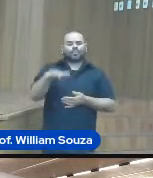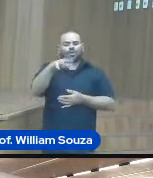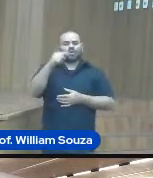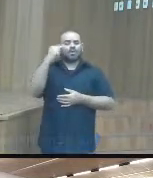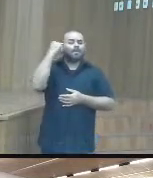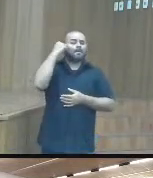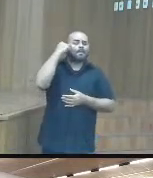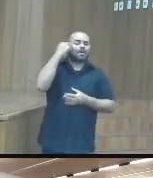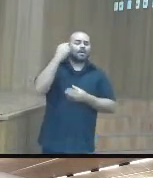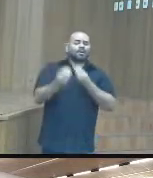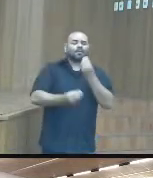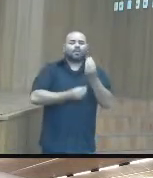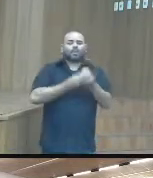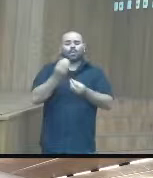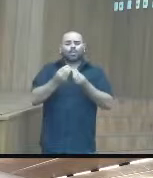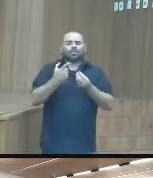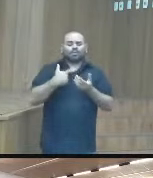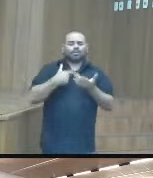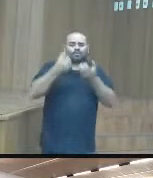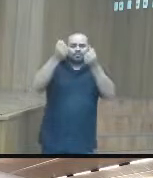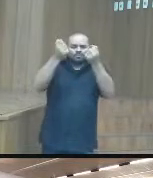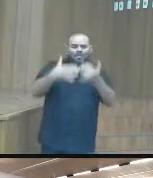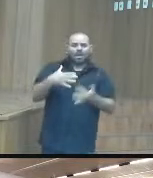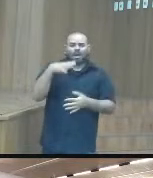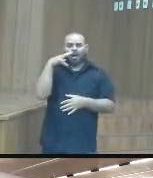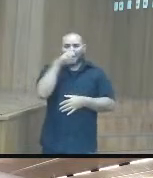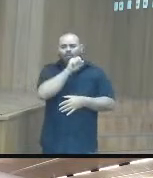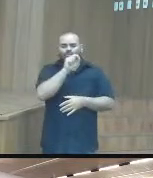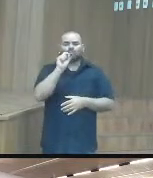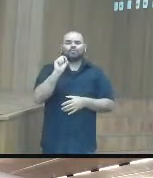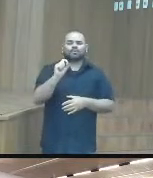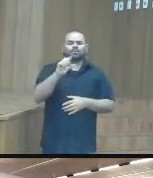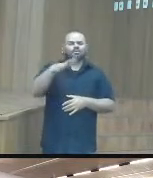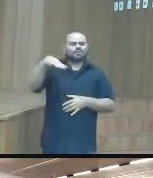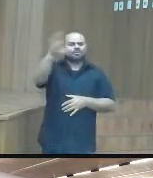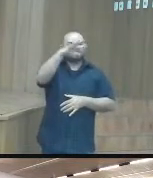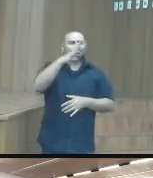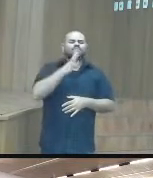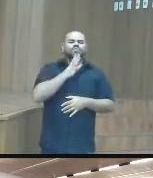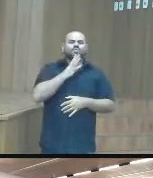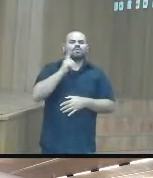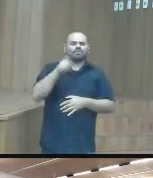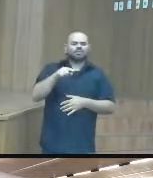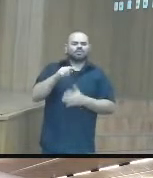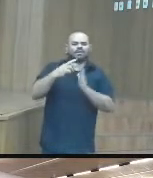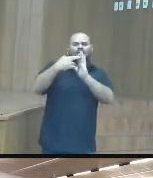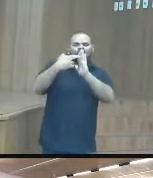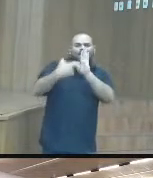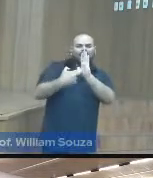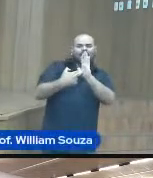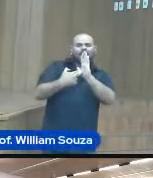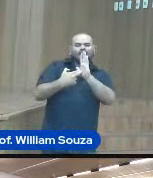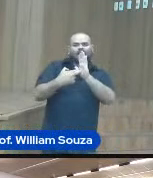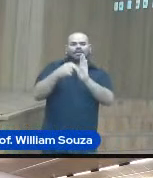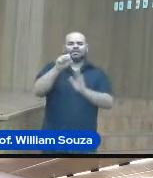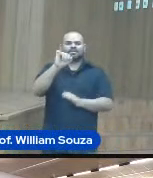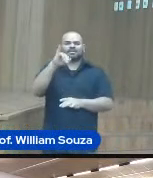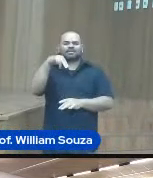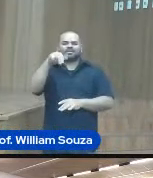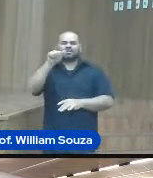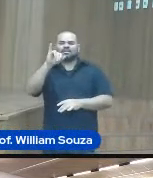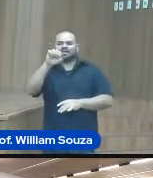falar rapidamente aqui para vocês. Todo mundo aqui conhece a regra dos sinais, não conhece? Pessoal que está na plateia aí